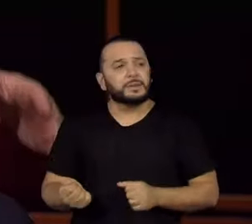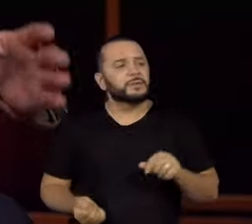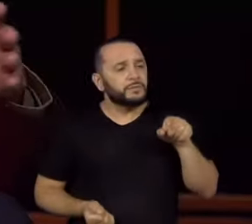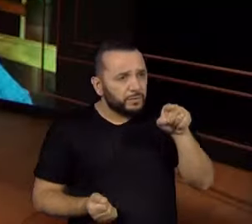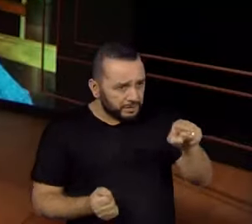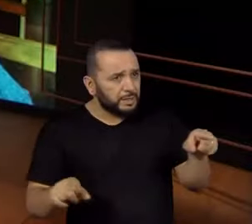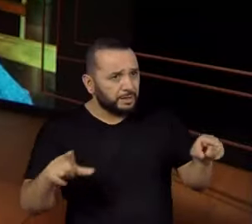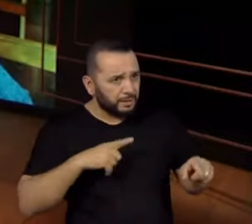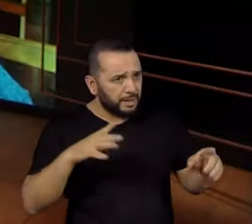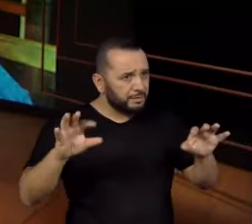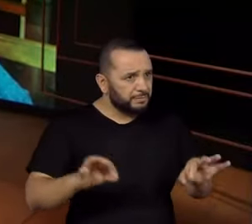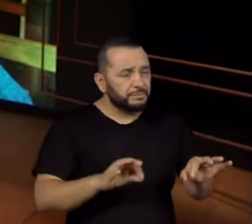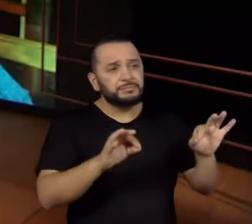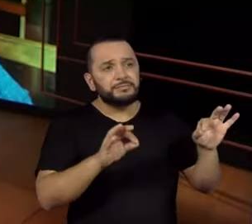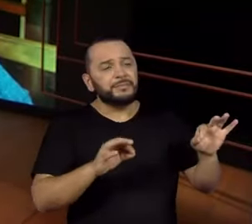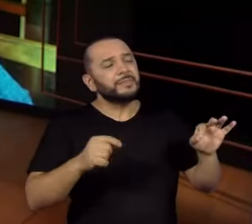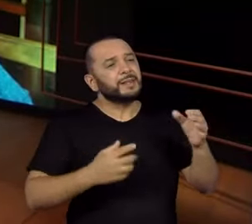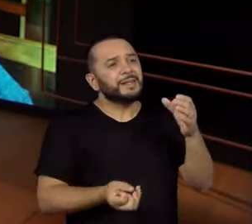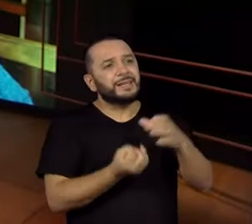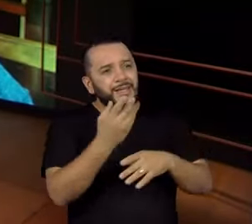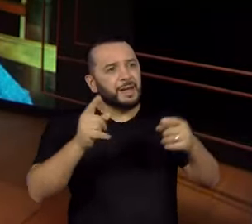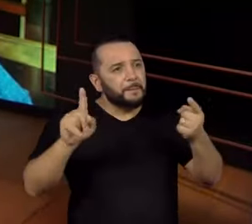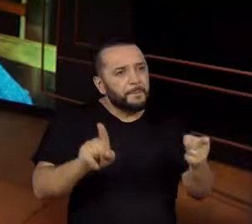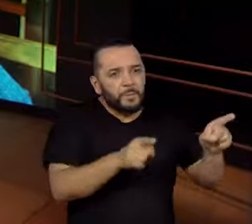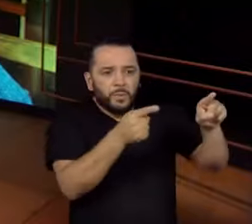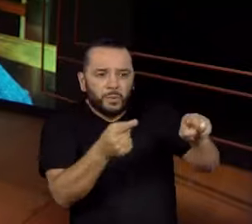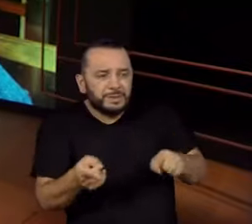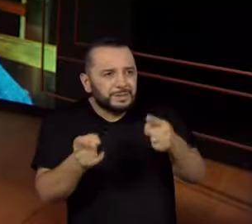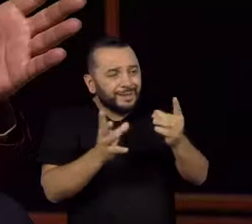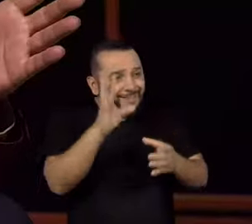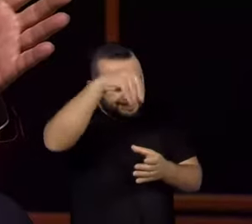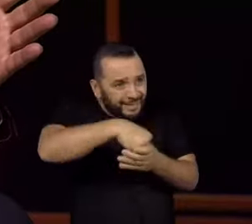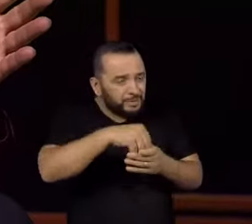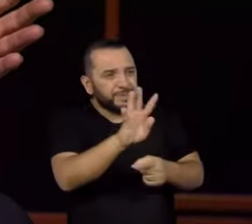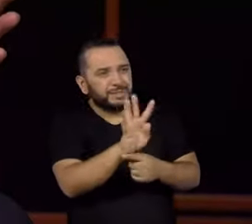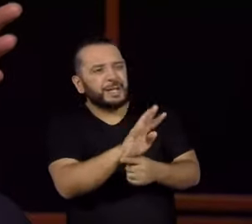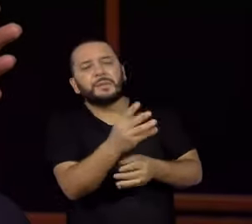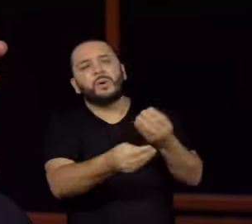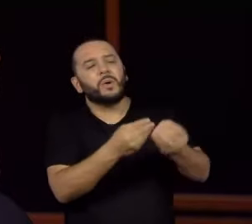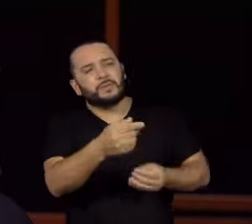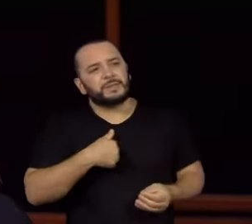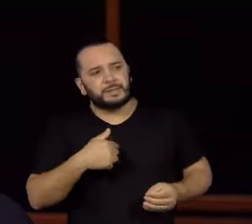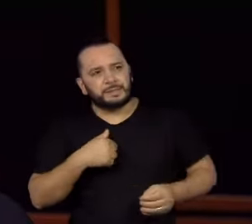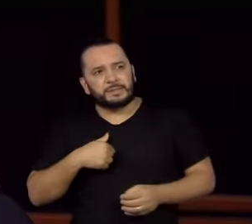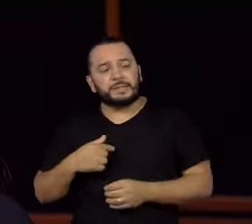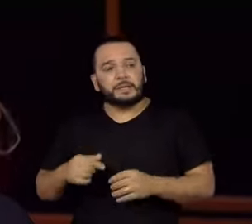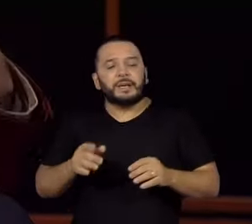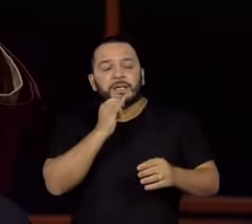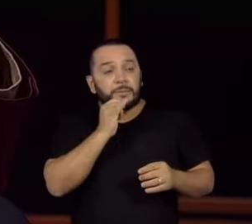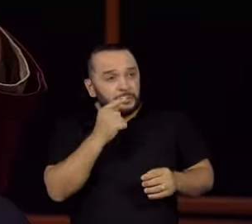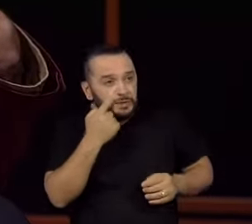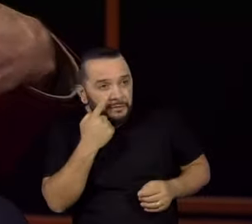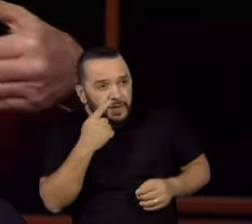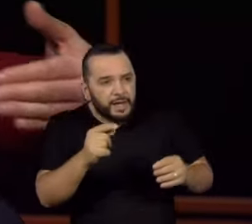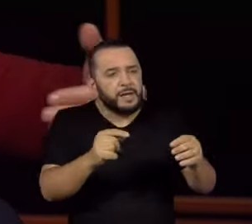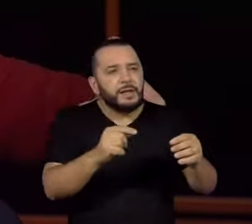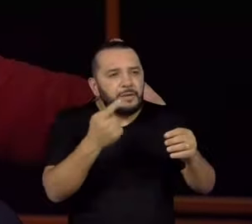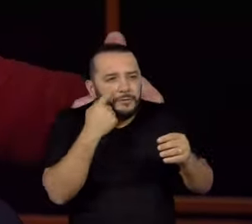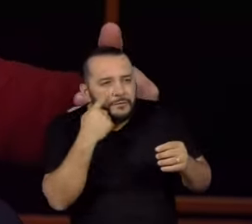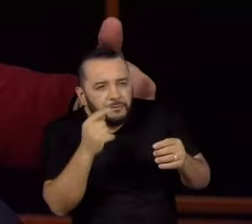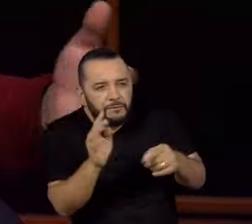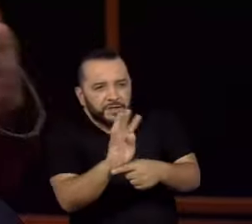tem um procedimento padrão para esse tipo de trabalho? Por exemplo, você entra com a música depois do filme já pronto, ou você vai fazendo